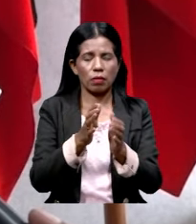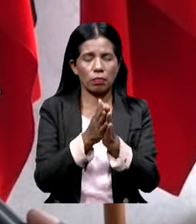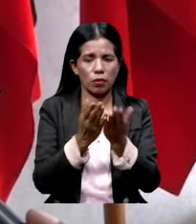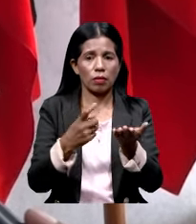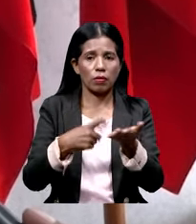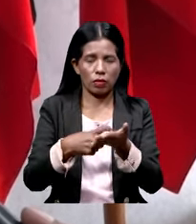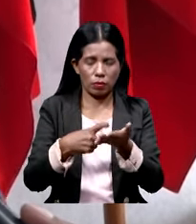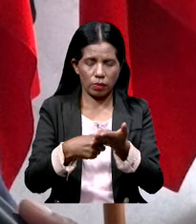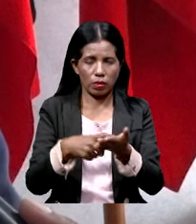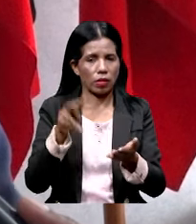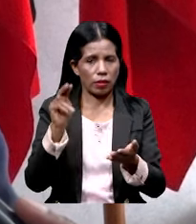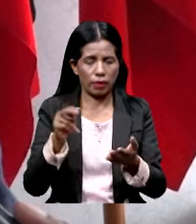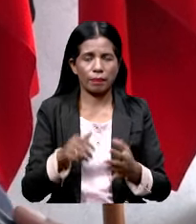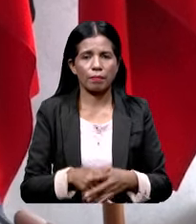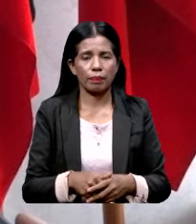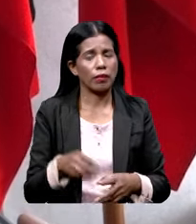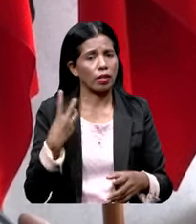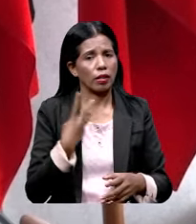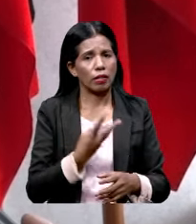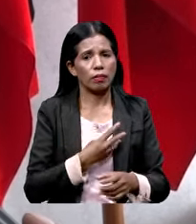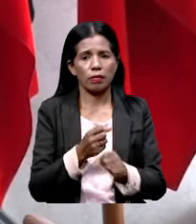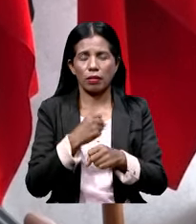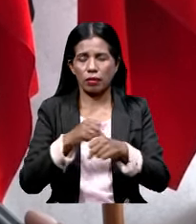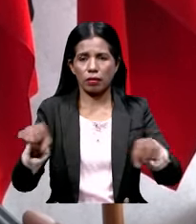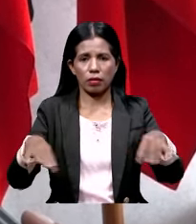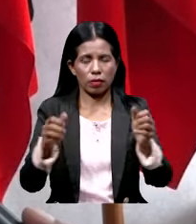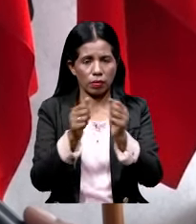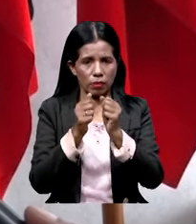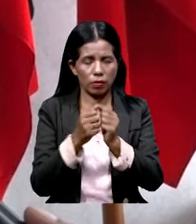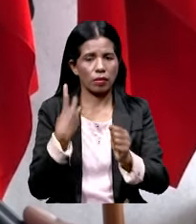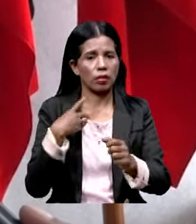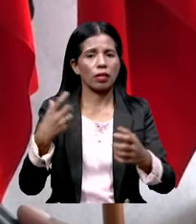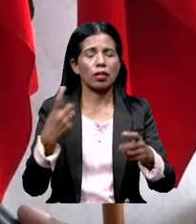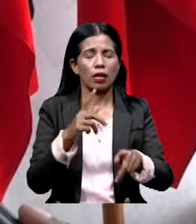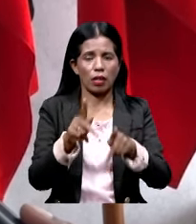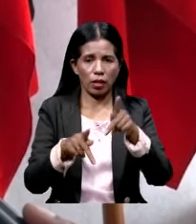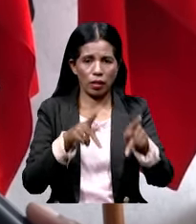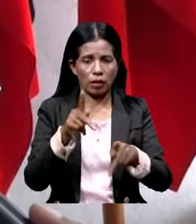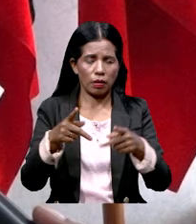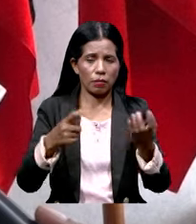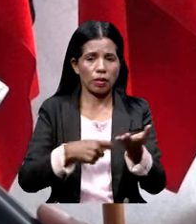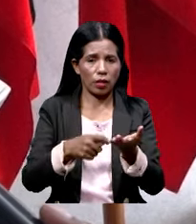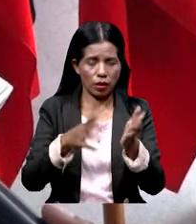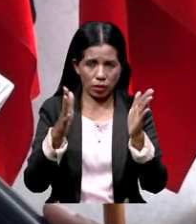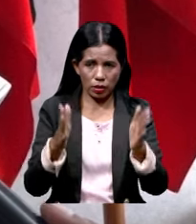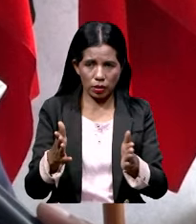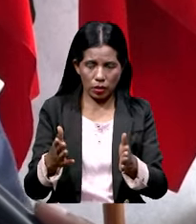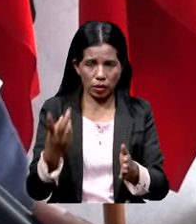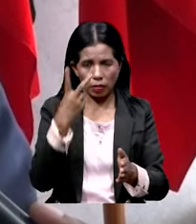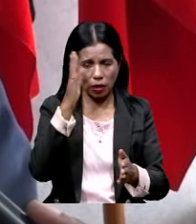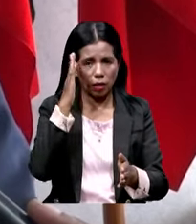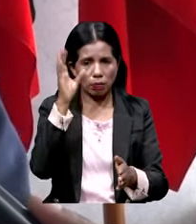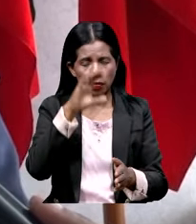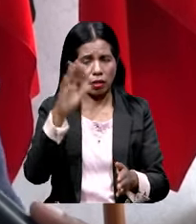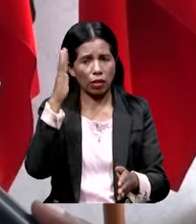caderneta passaporte ninian e também salo ele esforço muito com a técnica sire para tu bele halo descobre vai